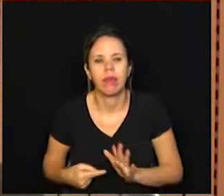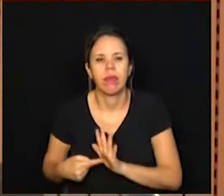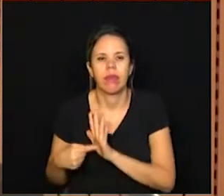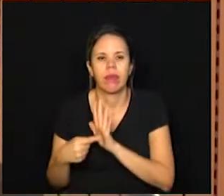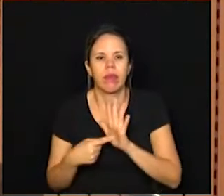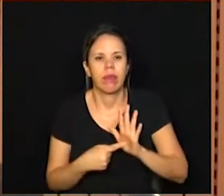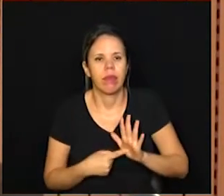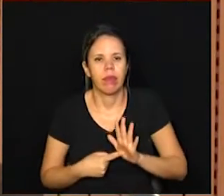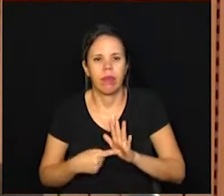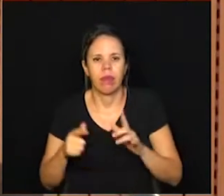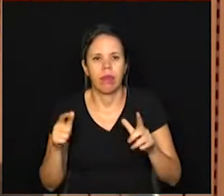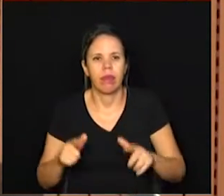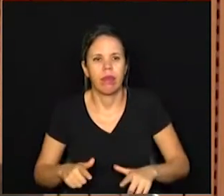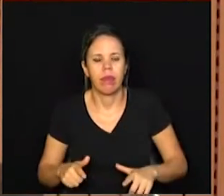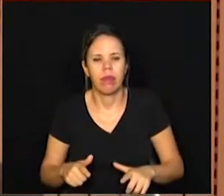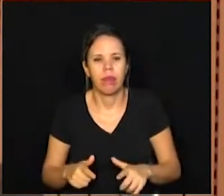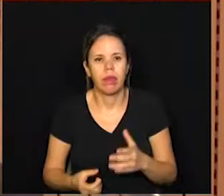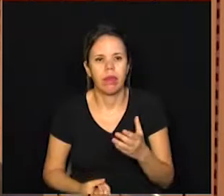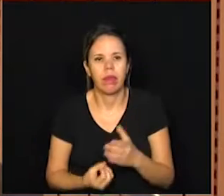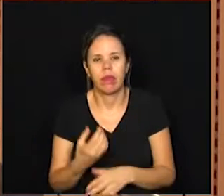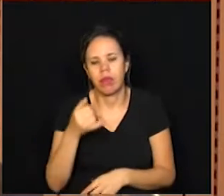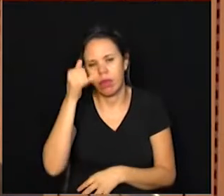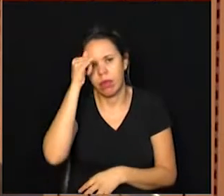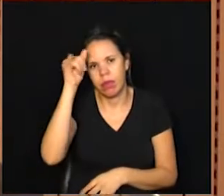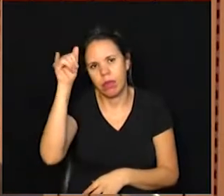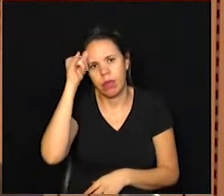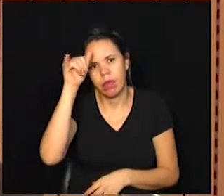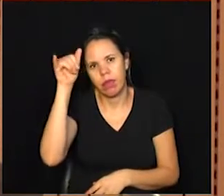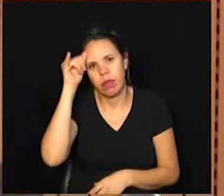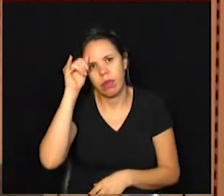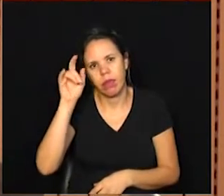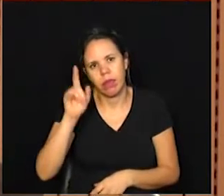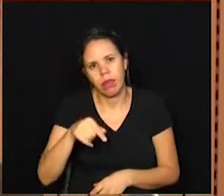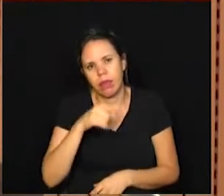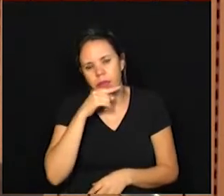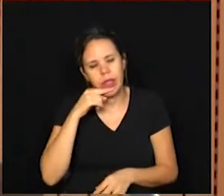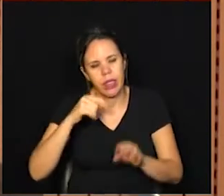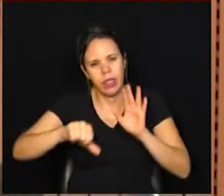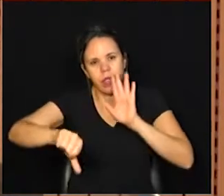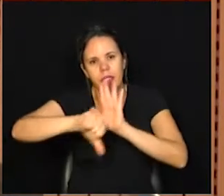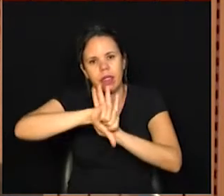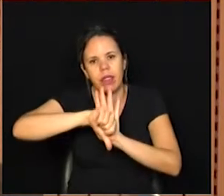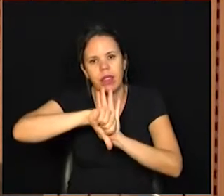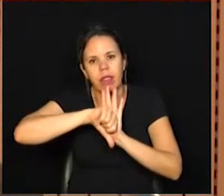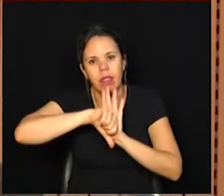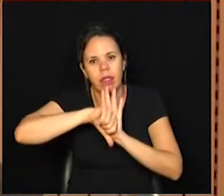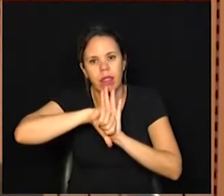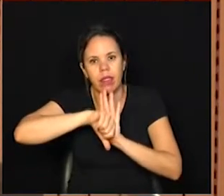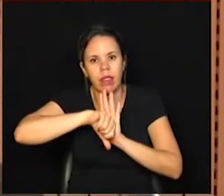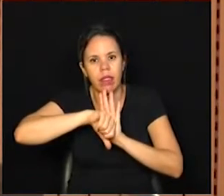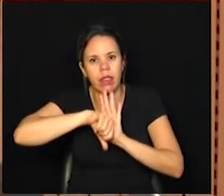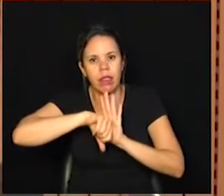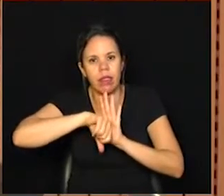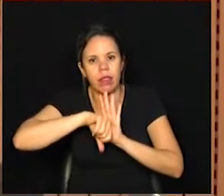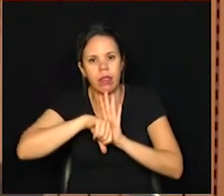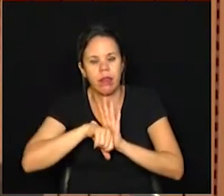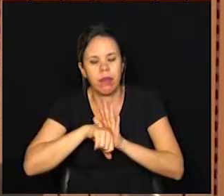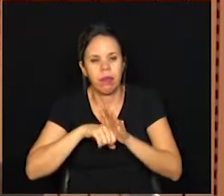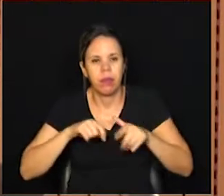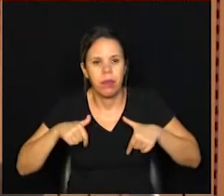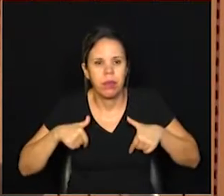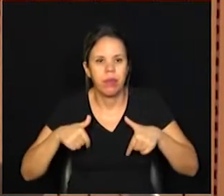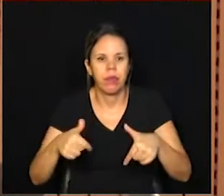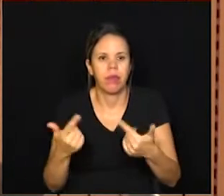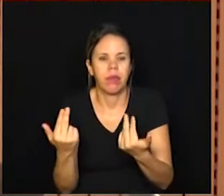demonstração de onde está o combate a este crime. O combate está como iniciativa